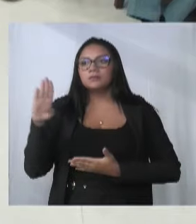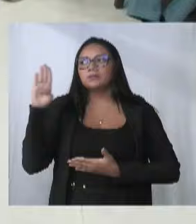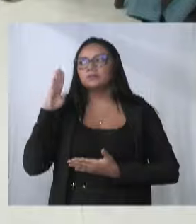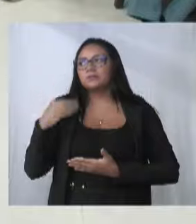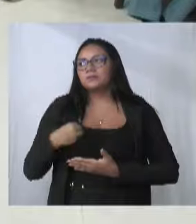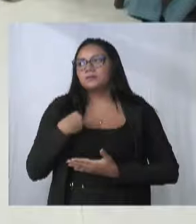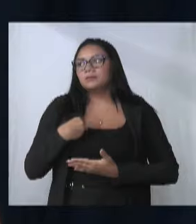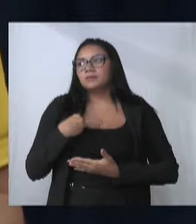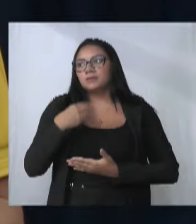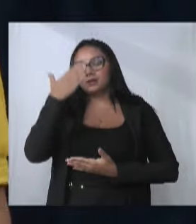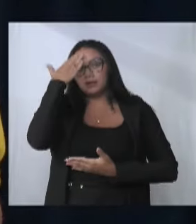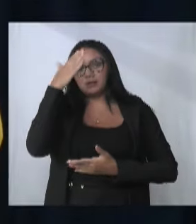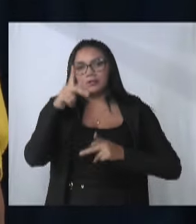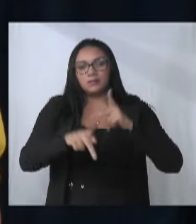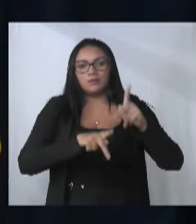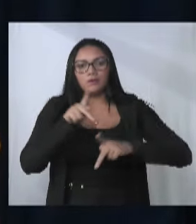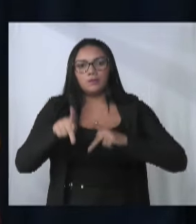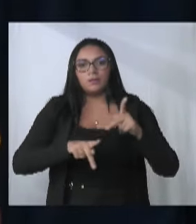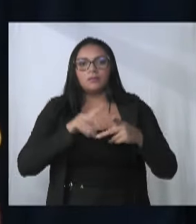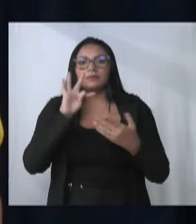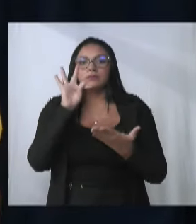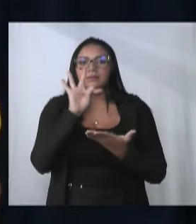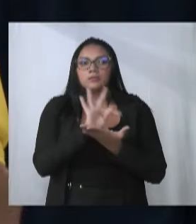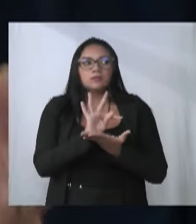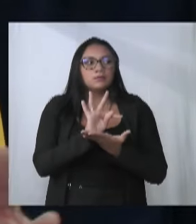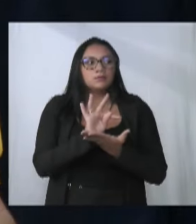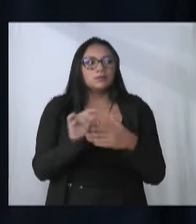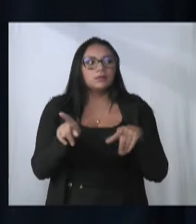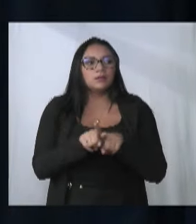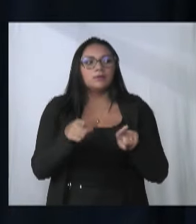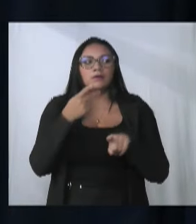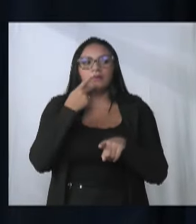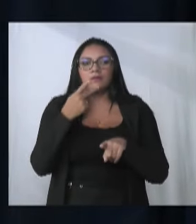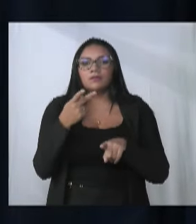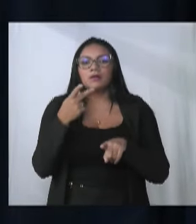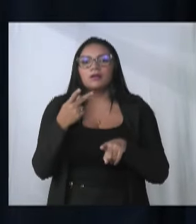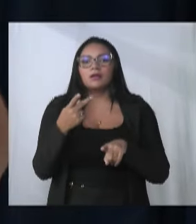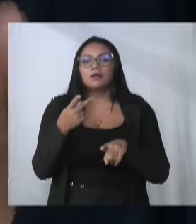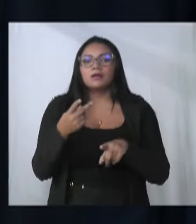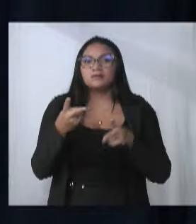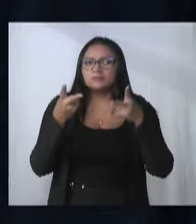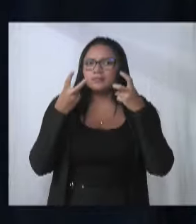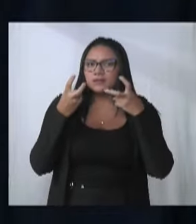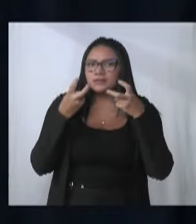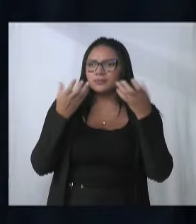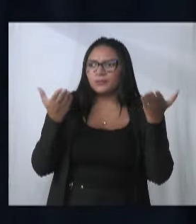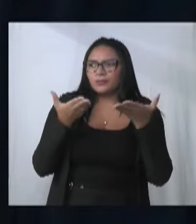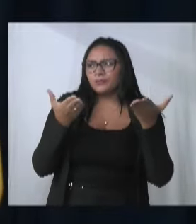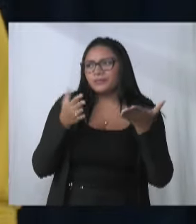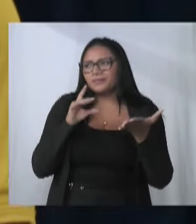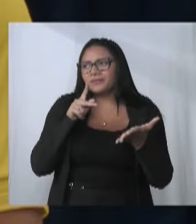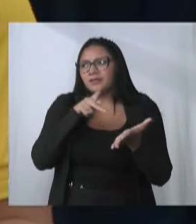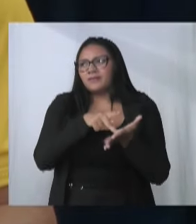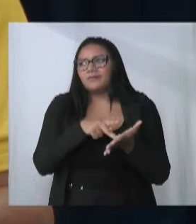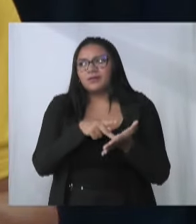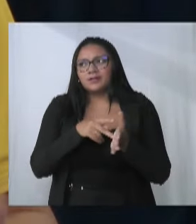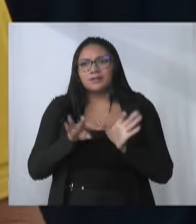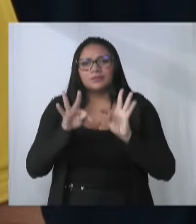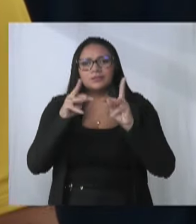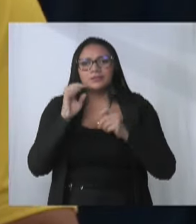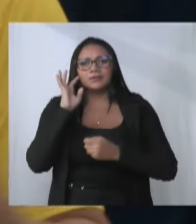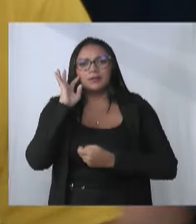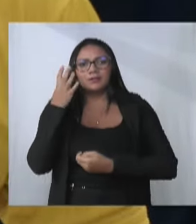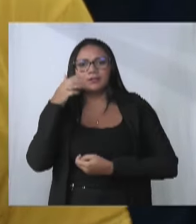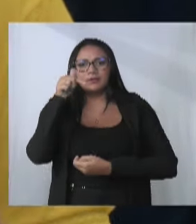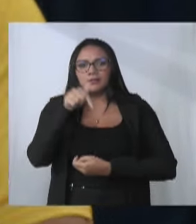Queria agradecer ao povo de Teresina e dizer, eu acho que a gente viu aqui a realidade. Eu acho que o que aconteceu aqui está gravado e quando